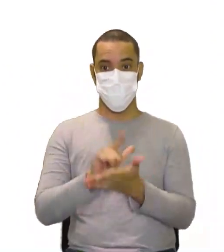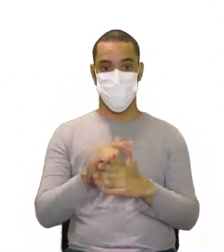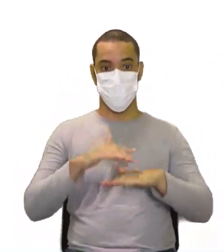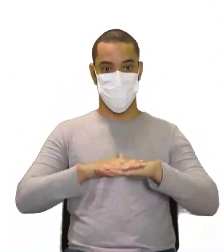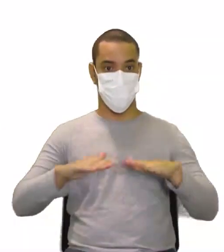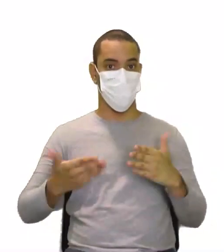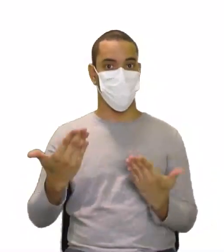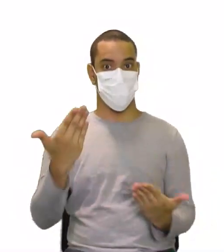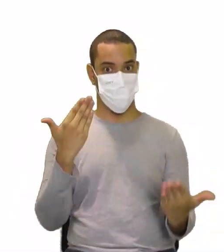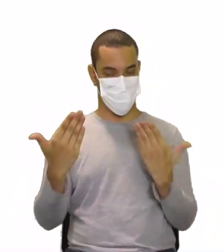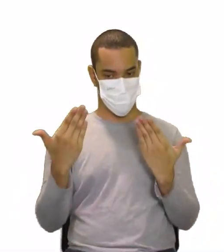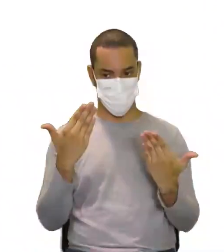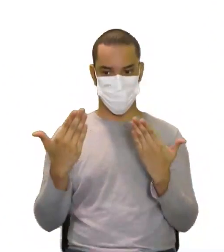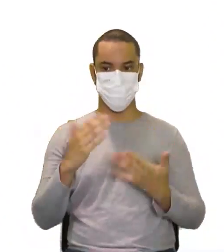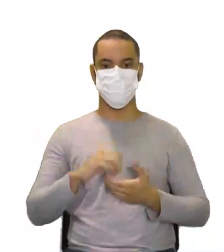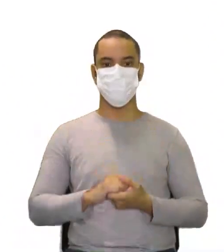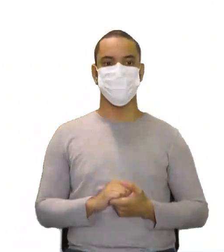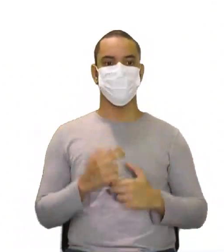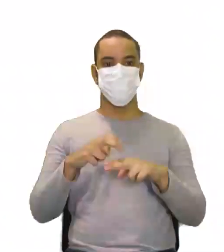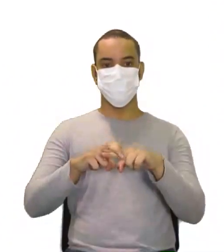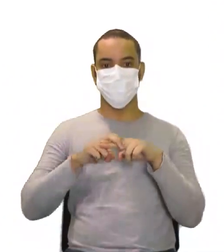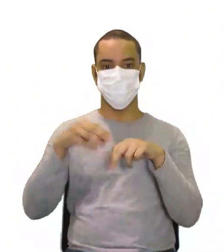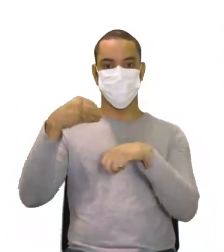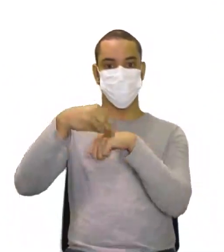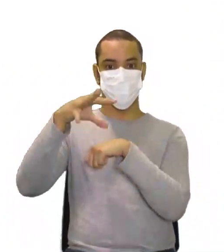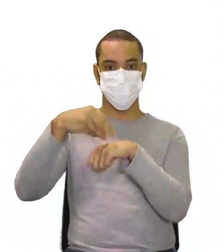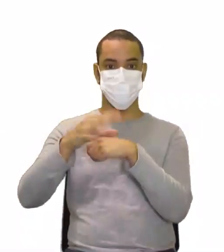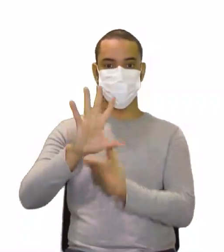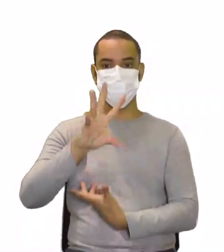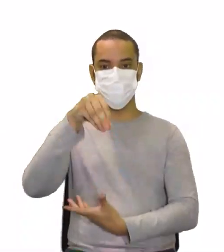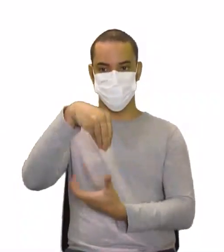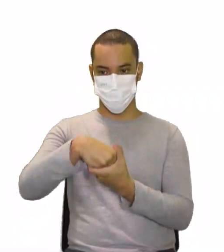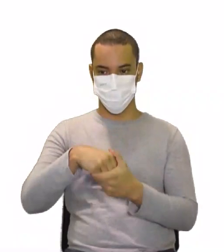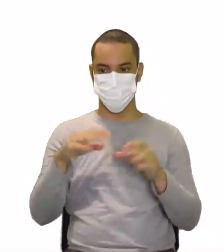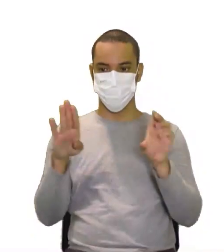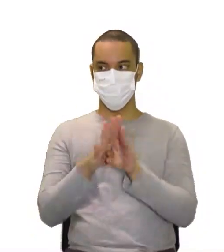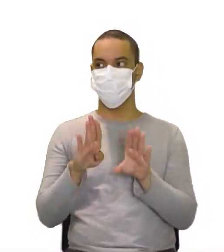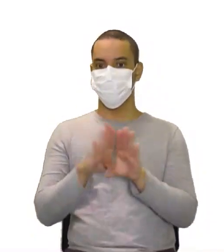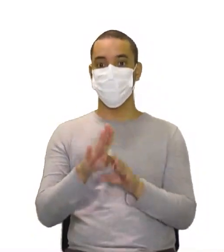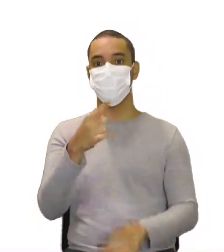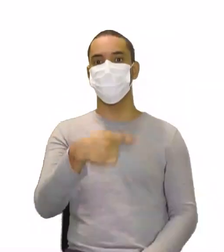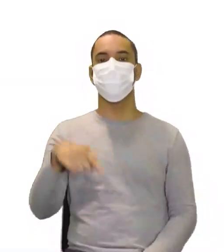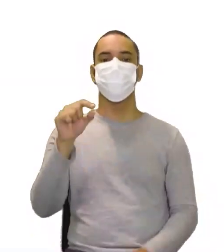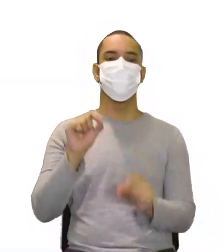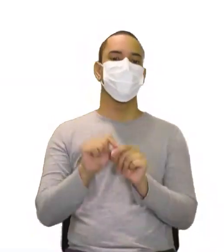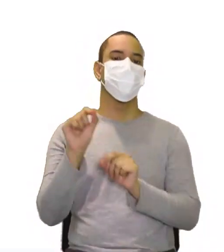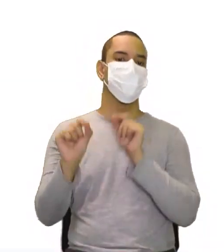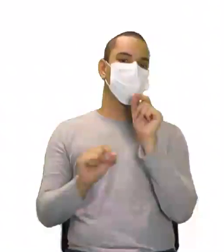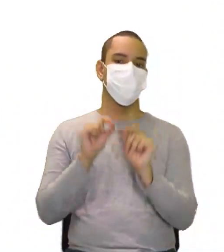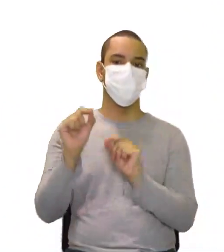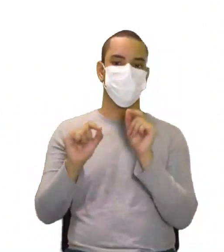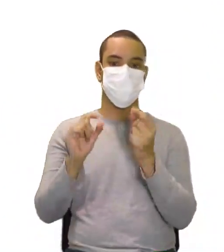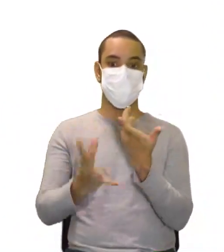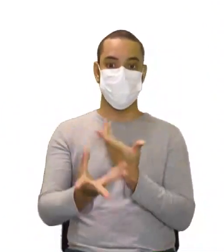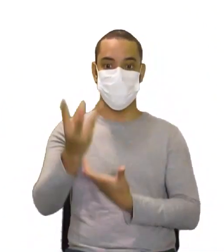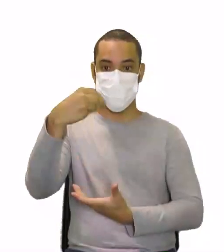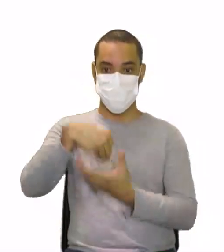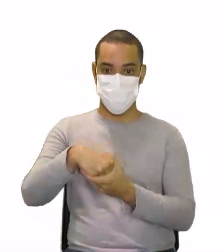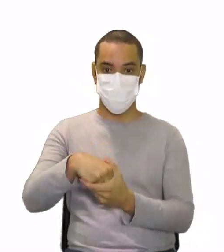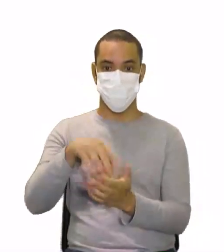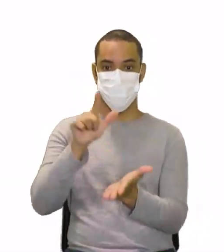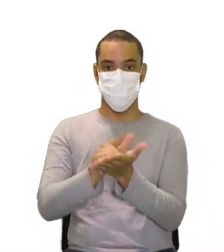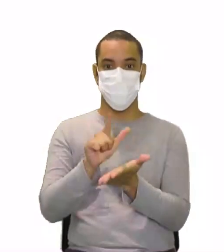ao plano do papel e orientado para dentro dele. Então, você faz o quê? Se ele está para dentro do